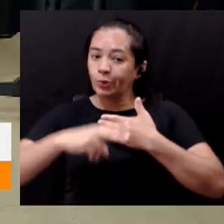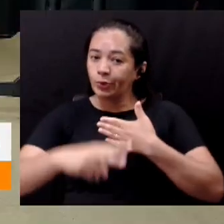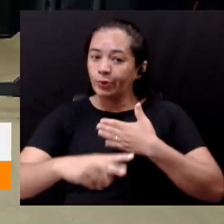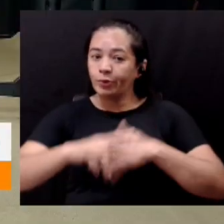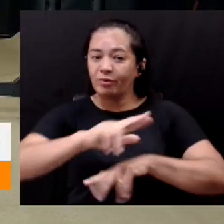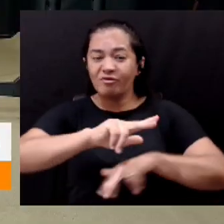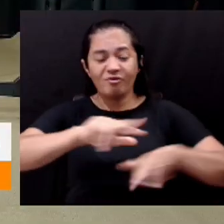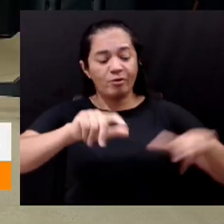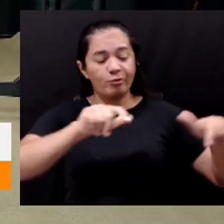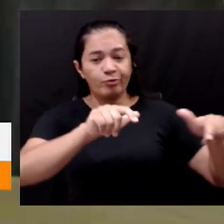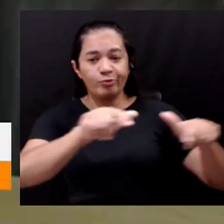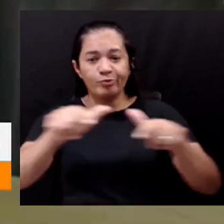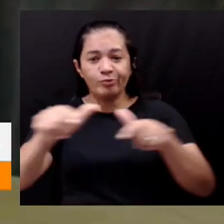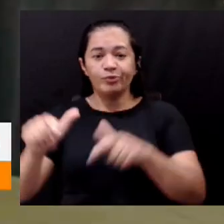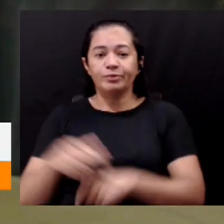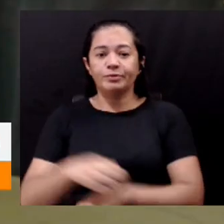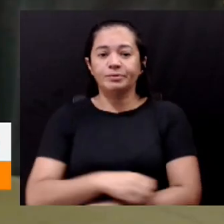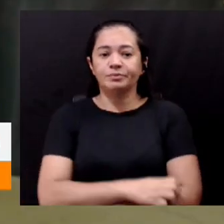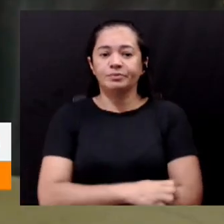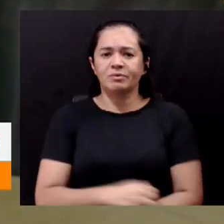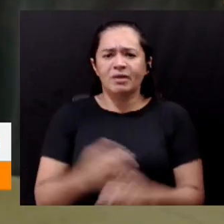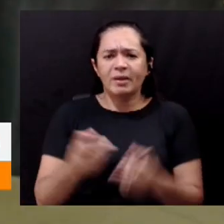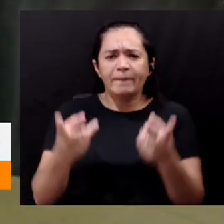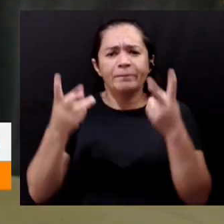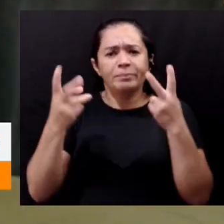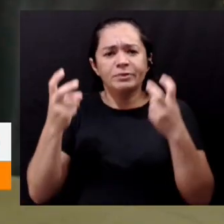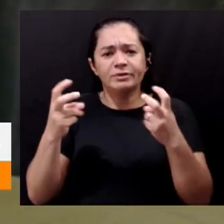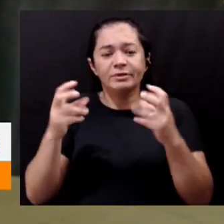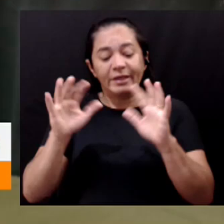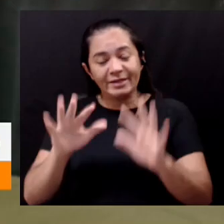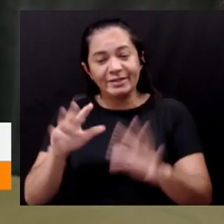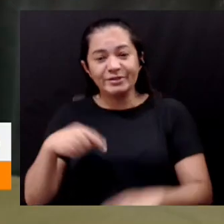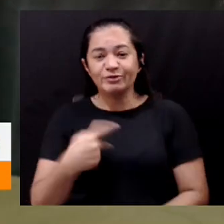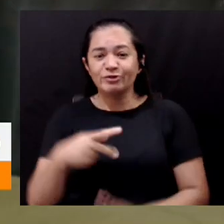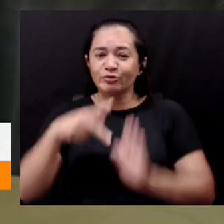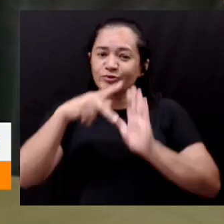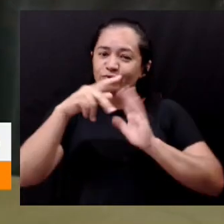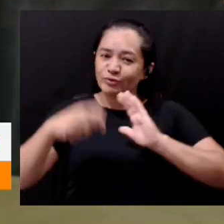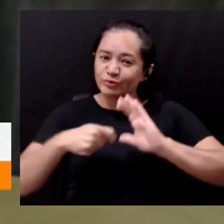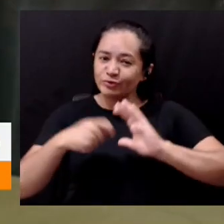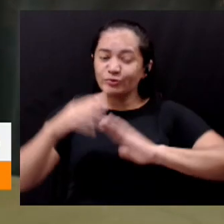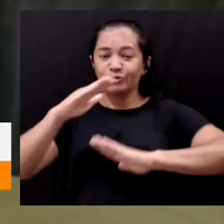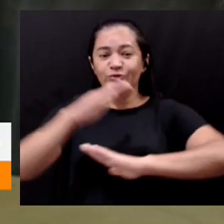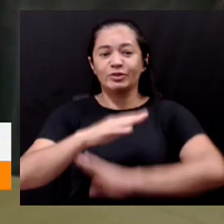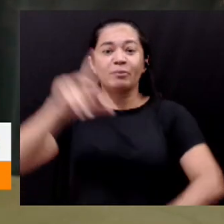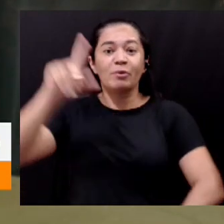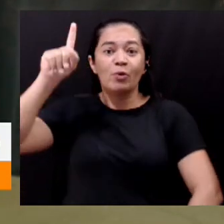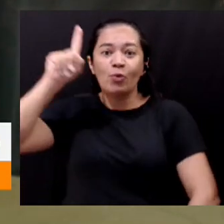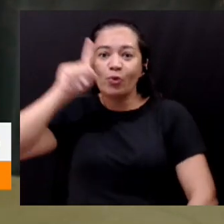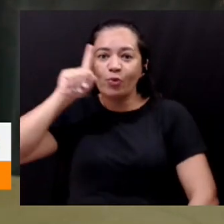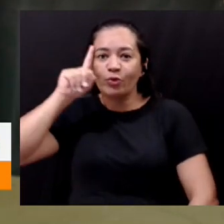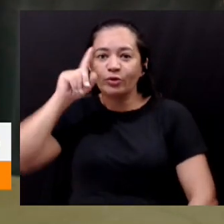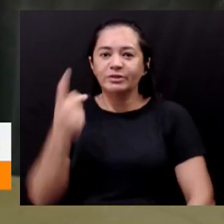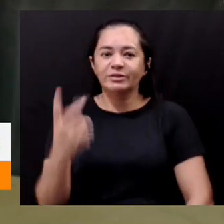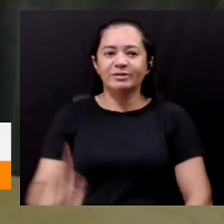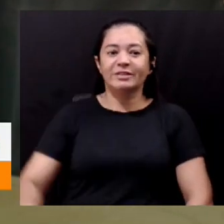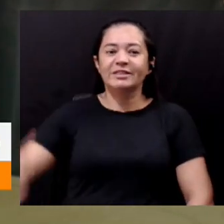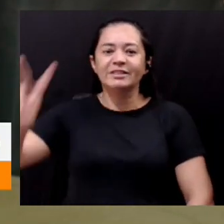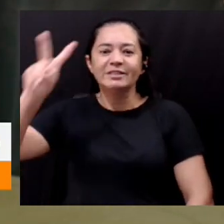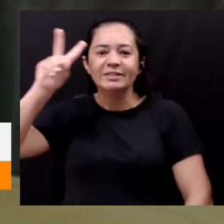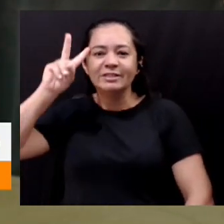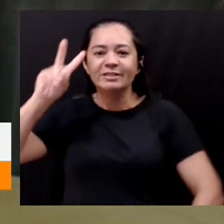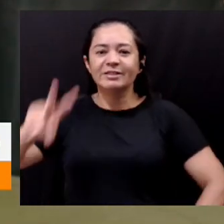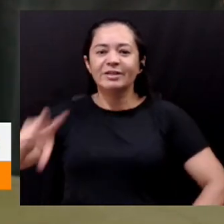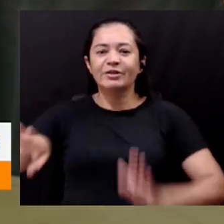Uau, hein? Tá vendo só? Esse é o nosso Estúdio Câmara. Todos os dias, de segunda a sexta, uma aula para a gente, né. A gente hoje está